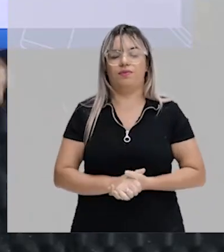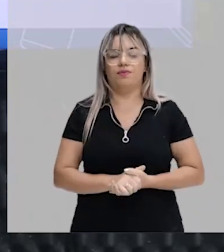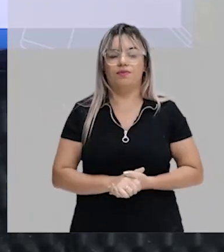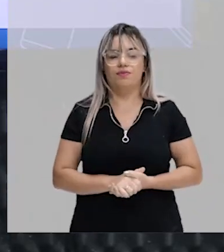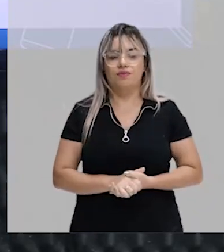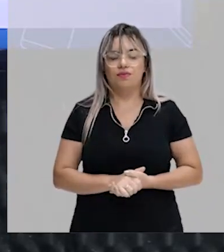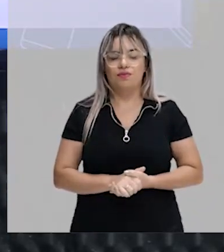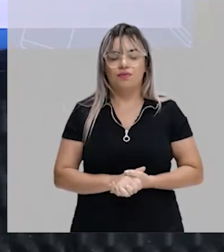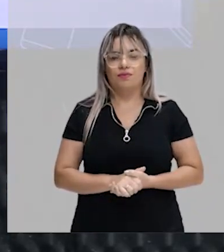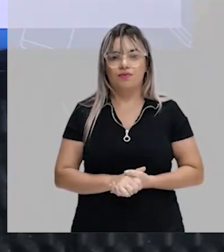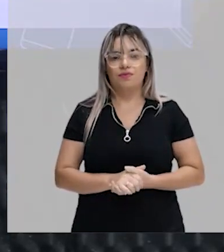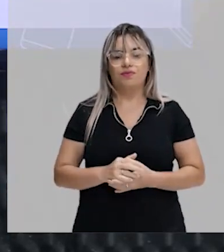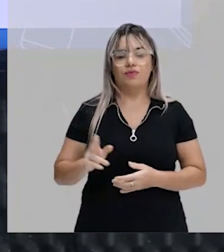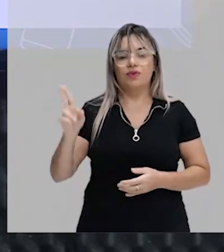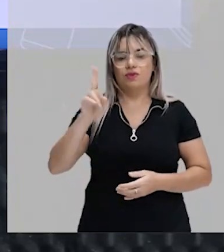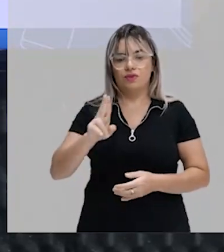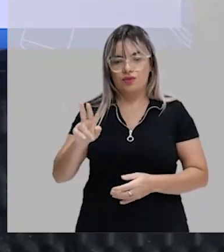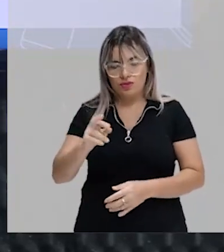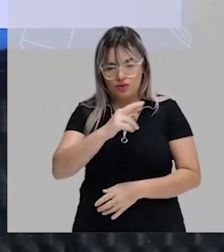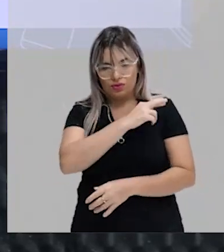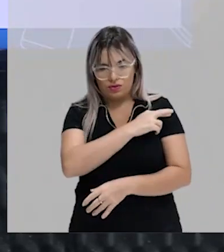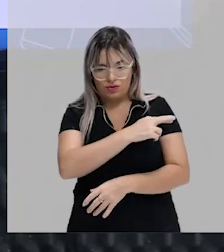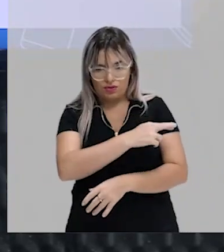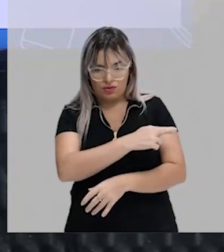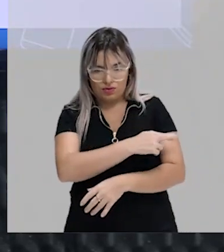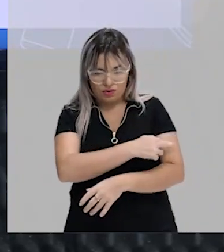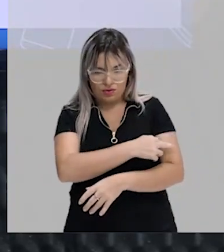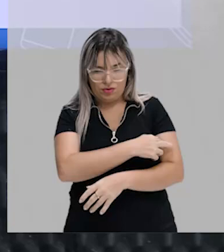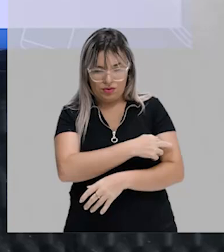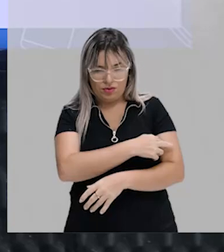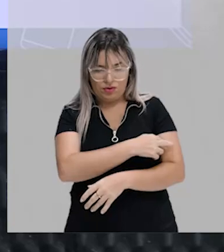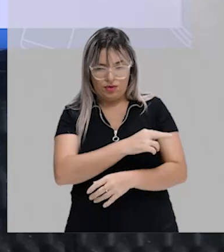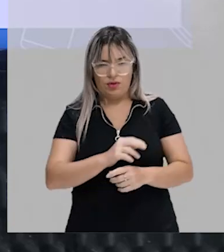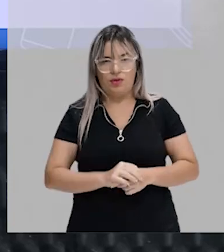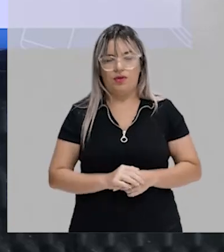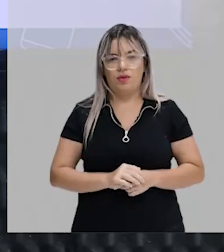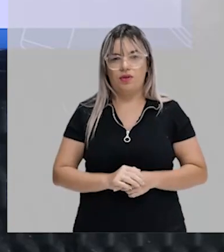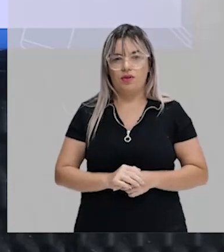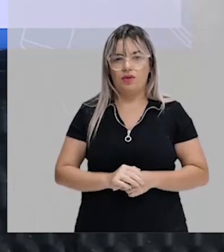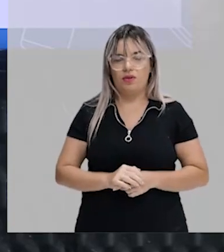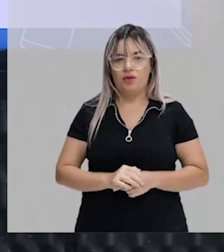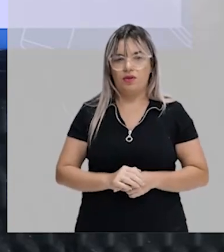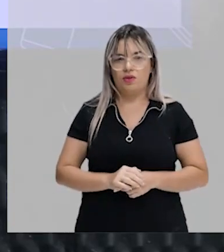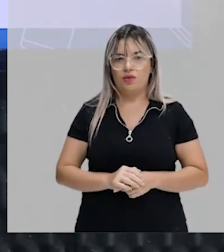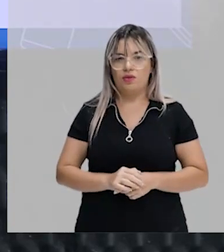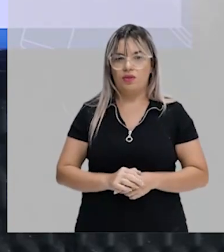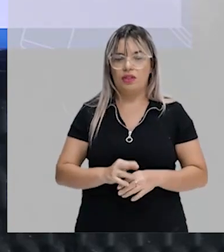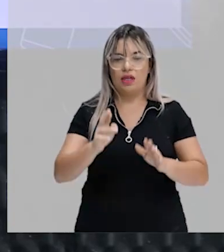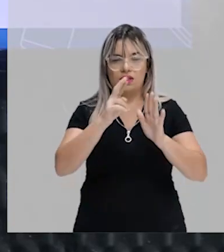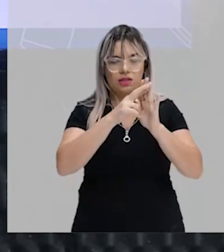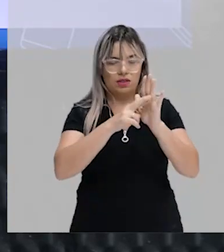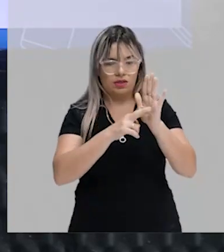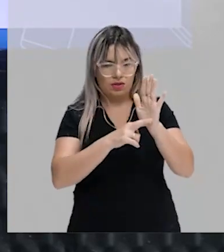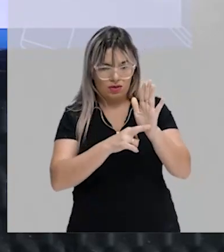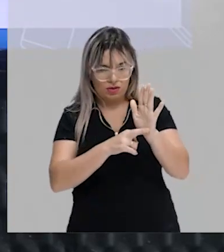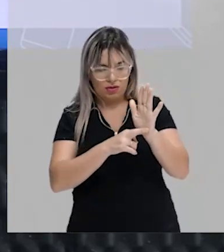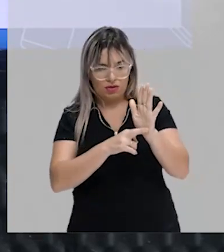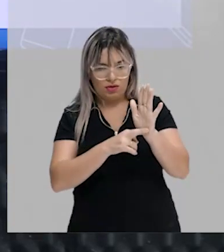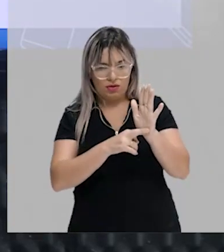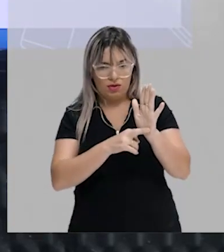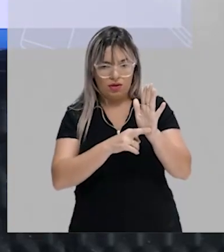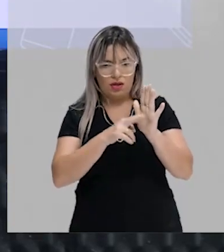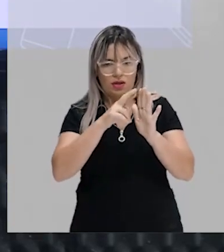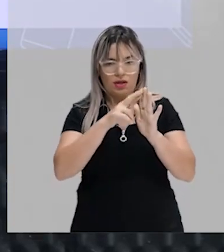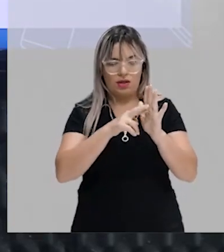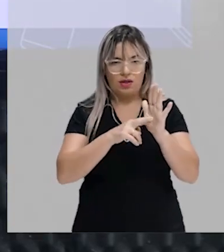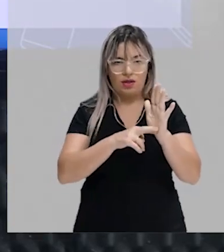a metrificação e a versificação. Aí eu vou para a questão da rigidez, do estilo